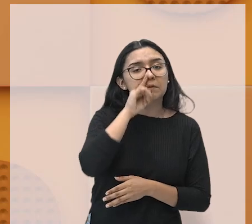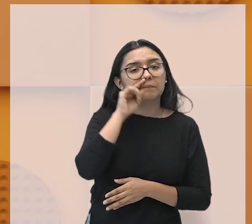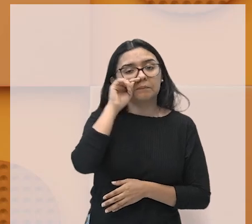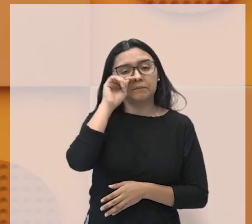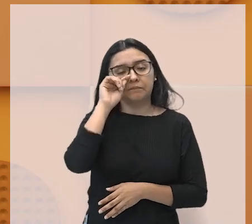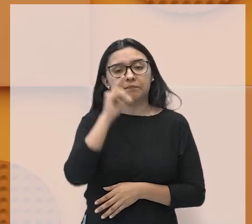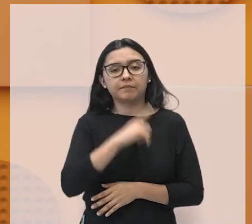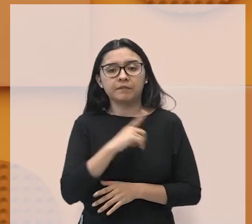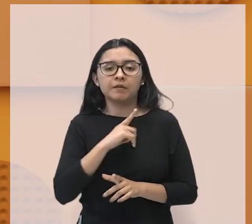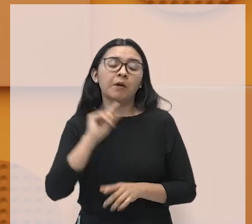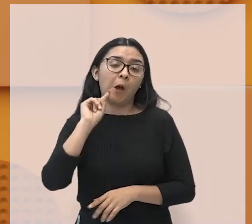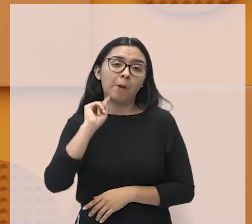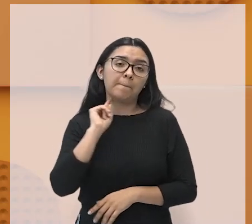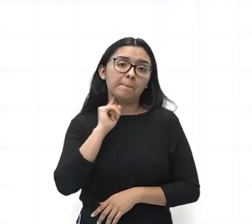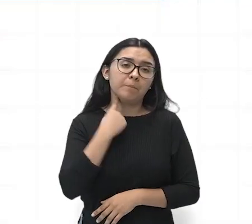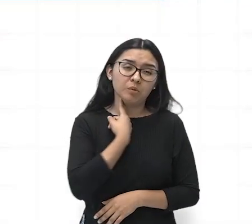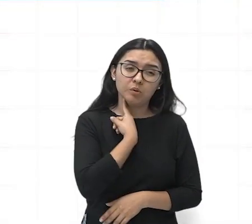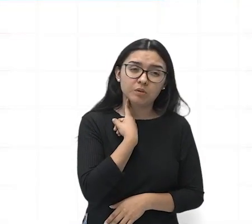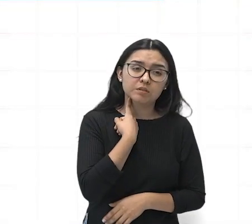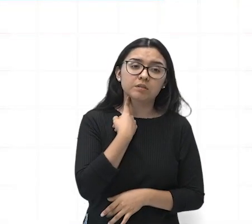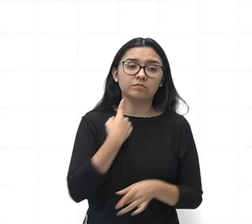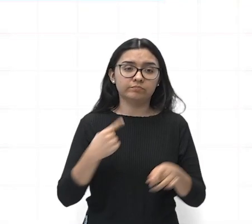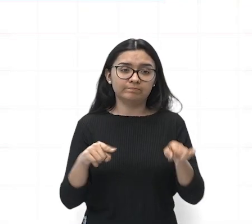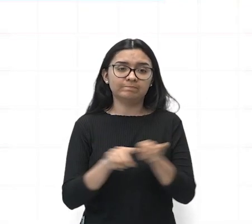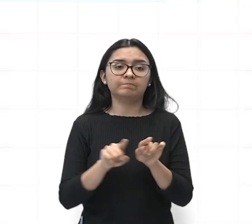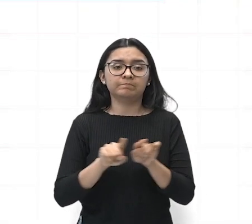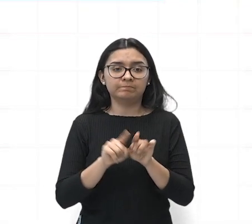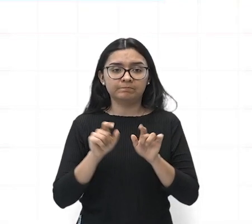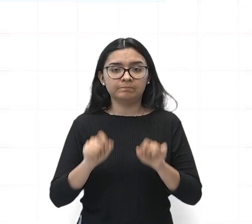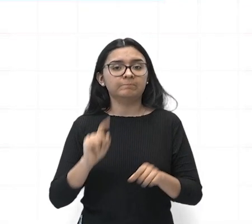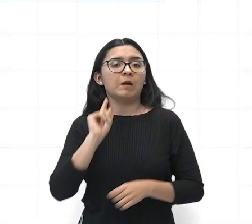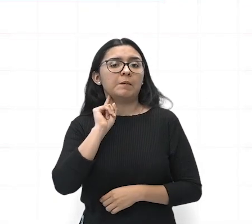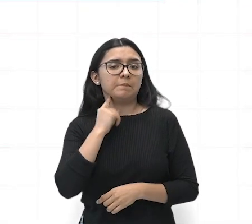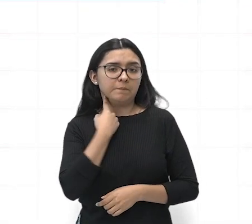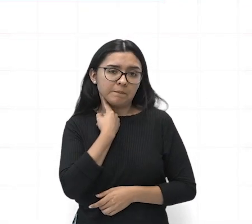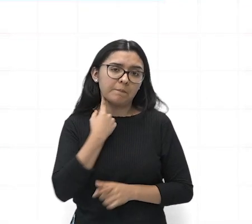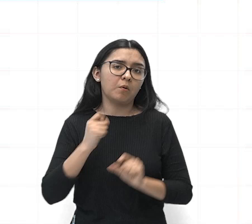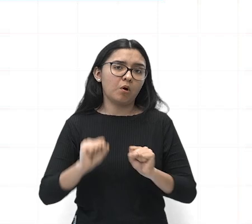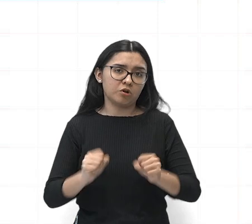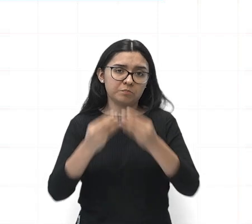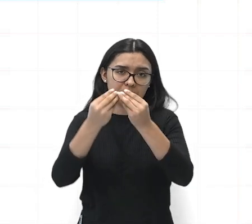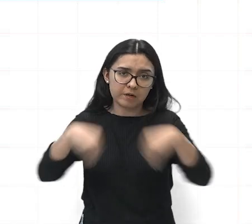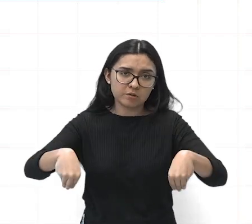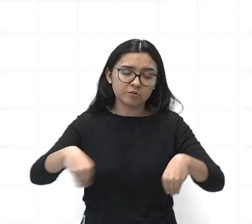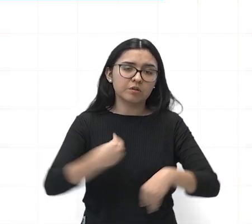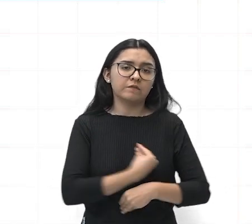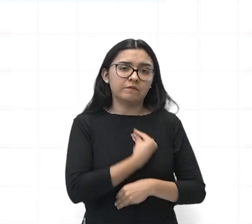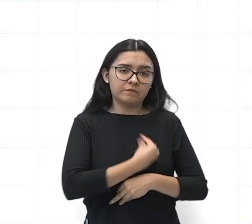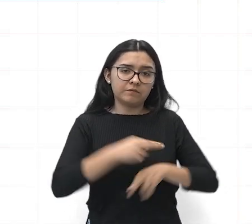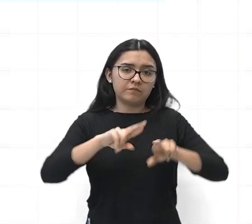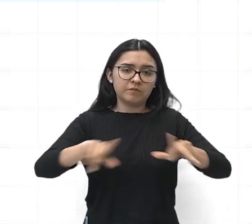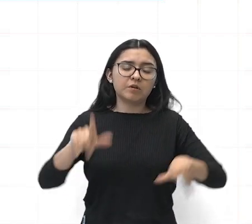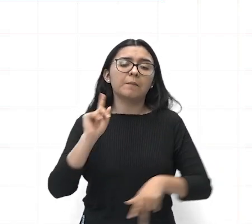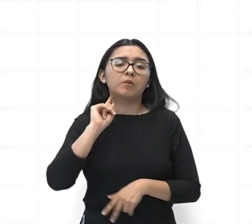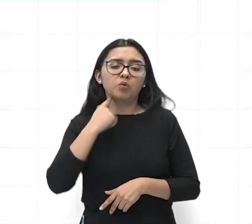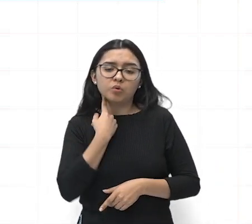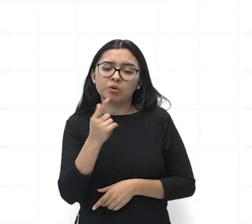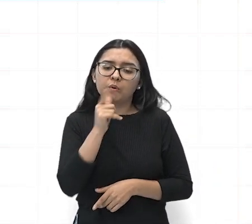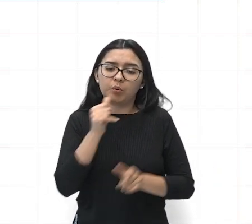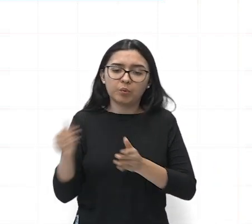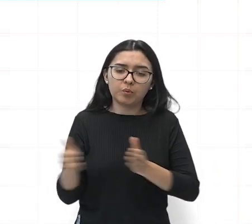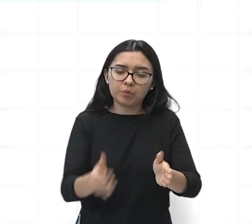vai ter a poluição, vai acabar prejudicando, ameaçando essa biodiversidade, poluição dos rios,